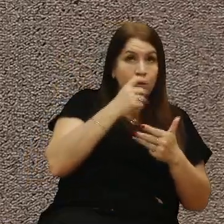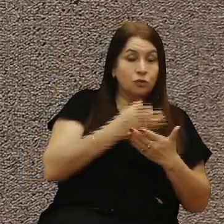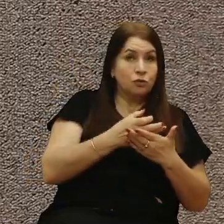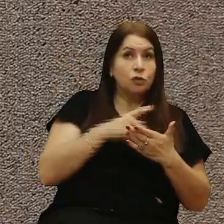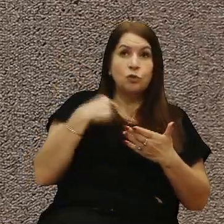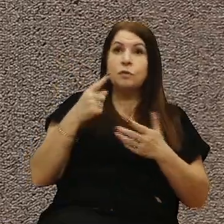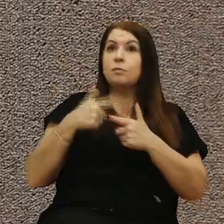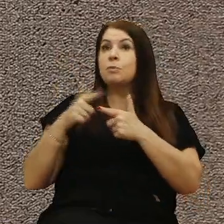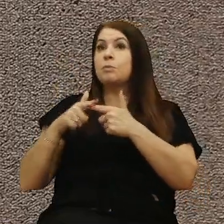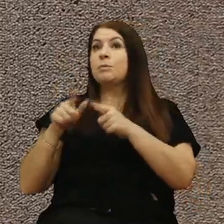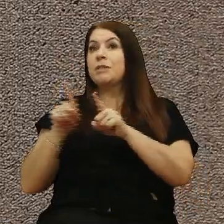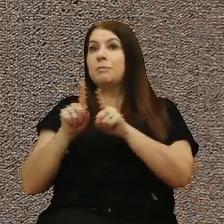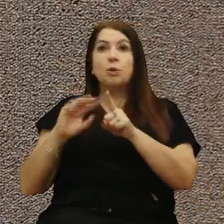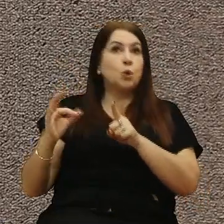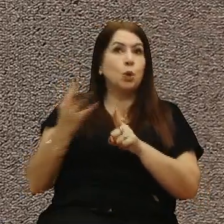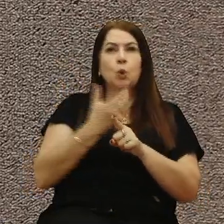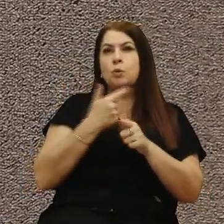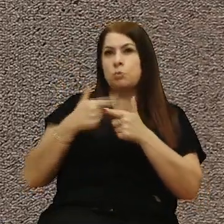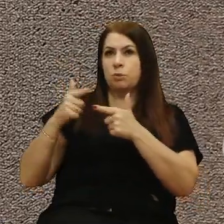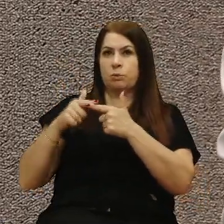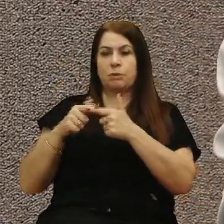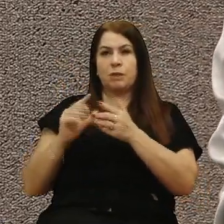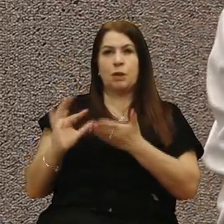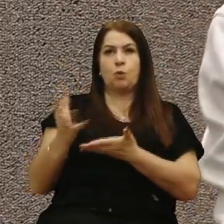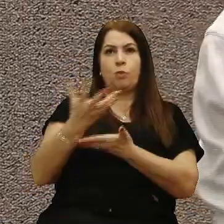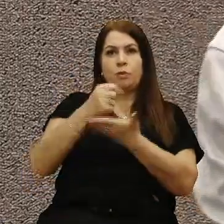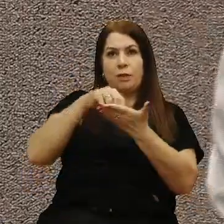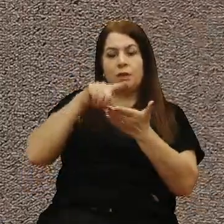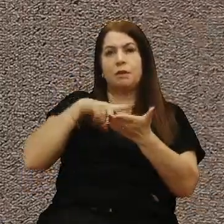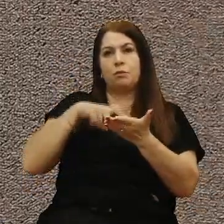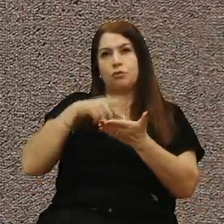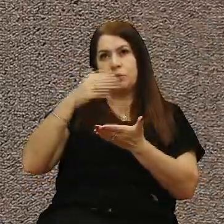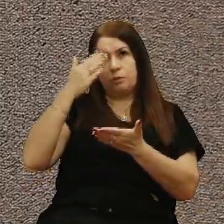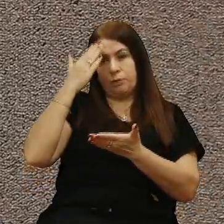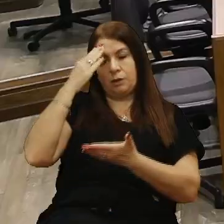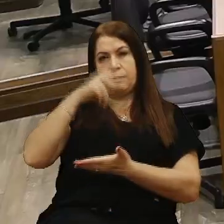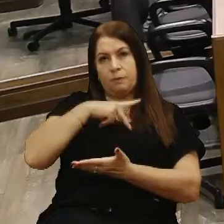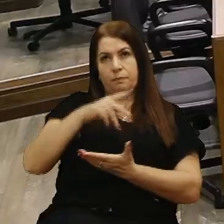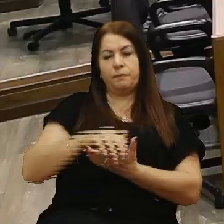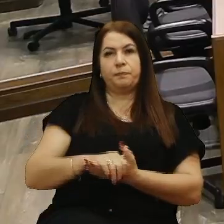nós resolvemos também todos os problemas que a Codeca tem hoje. Era isso, senhor presidente. Obrigado.